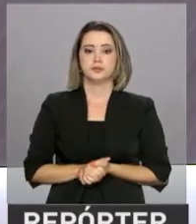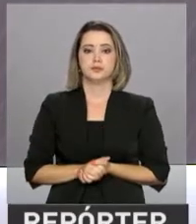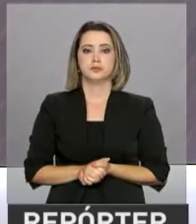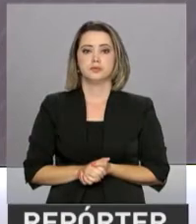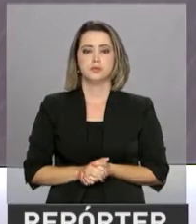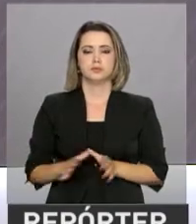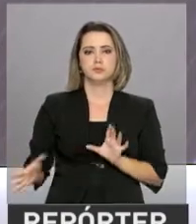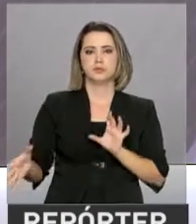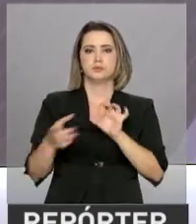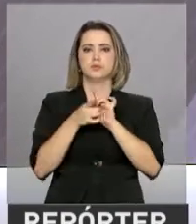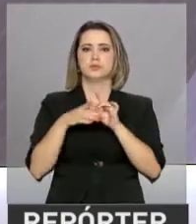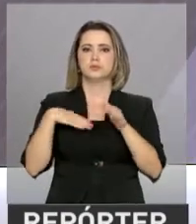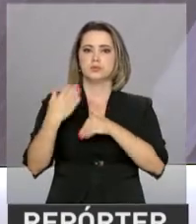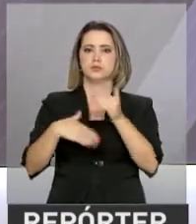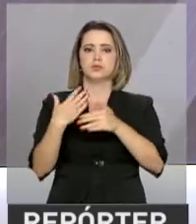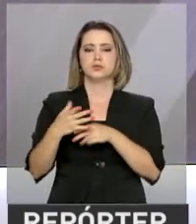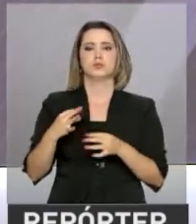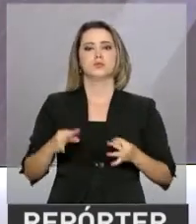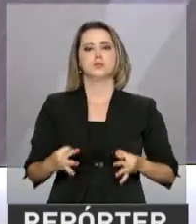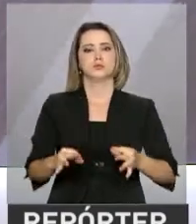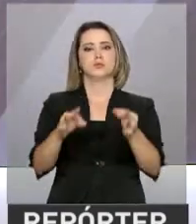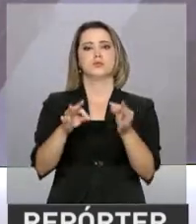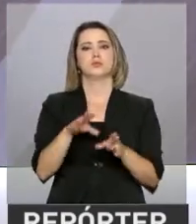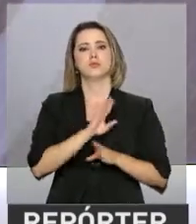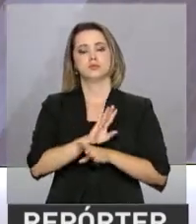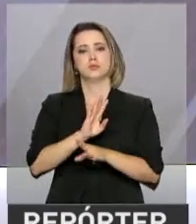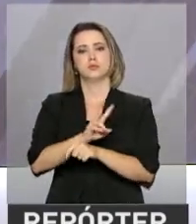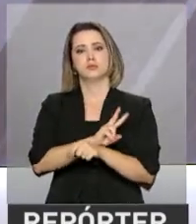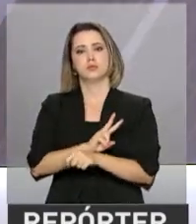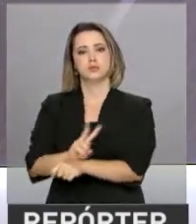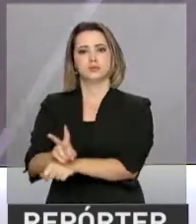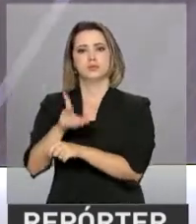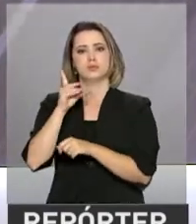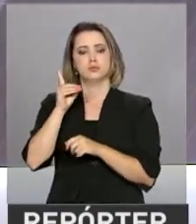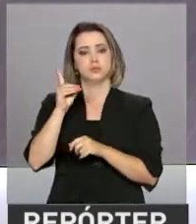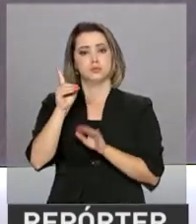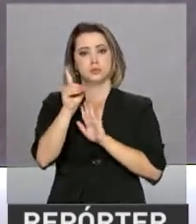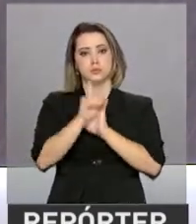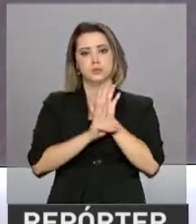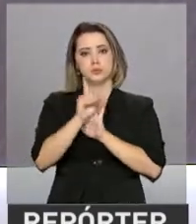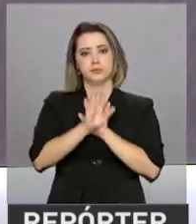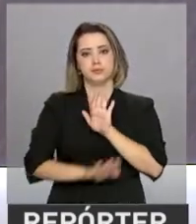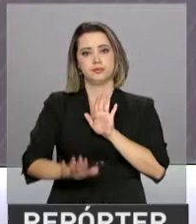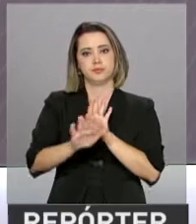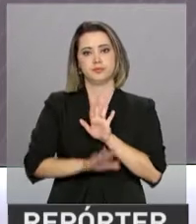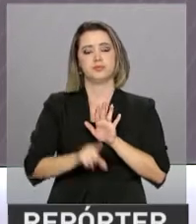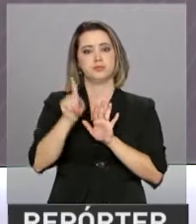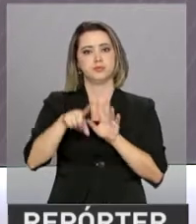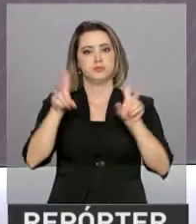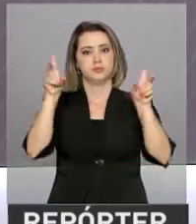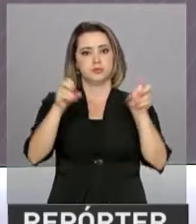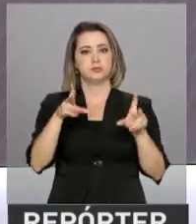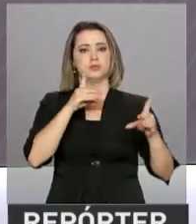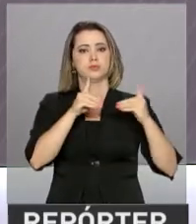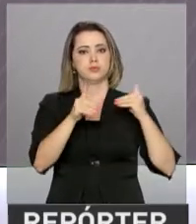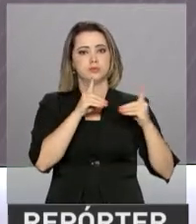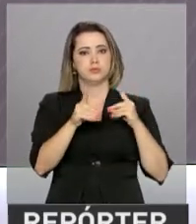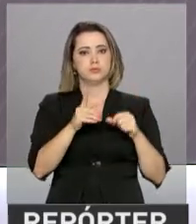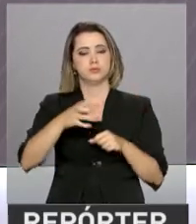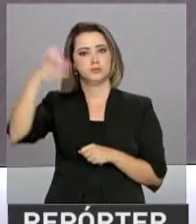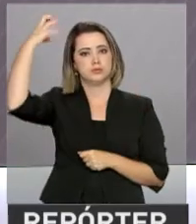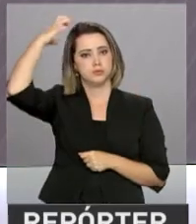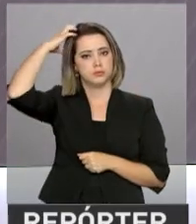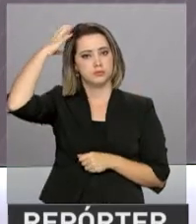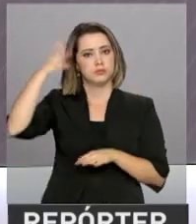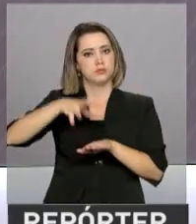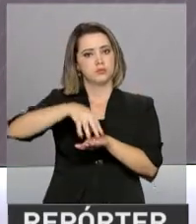parcerias no desenvolvimento tecnológico e apoio na proteção do direito das crianças esses temas foram tratados pelos reis